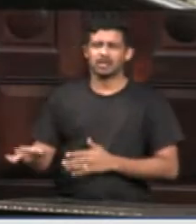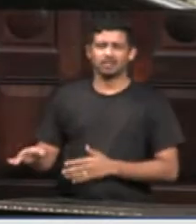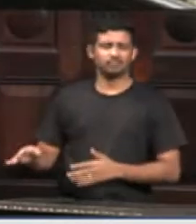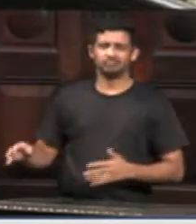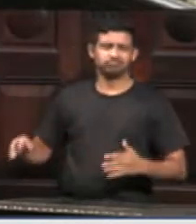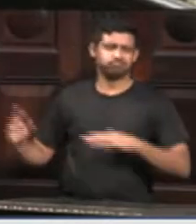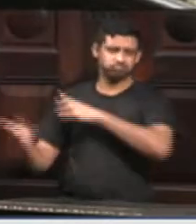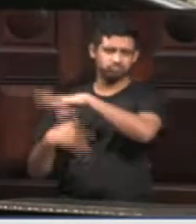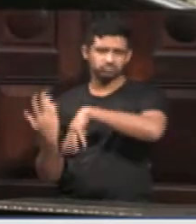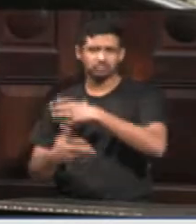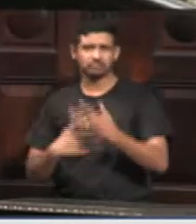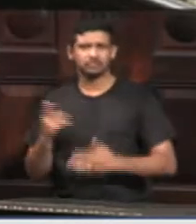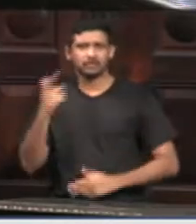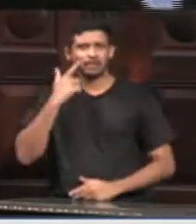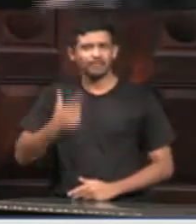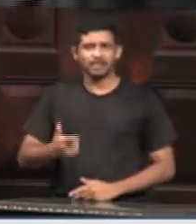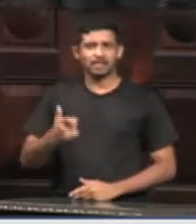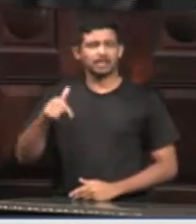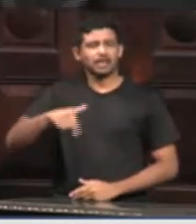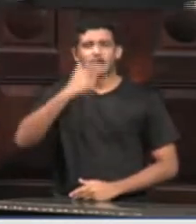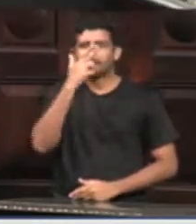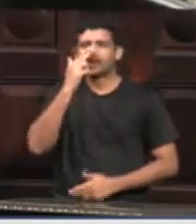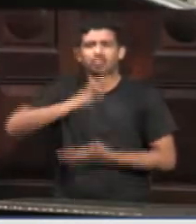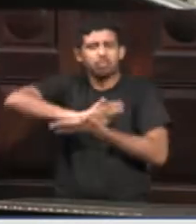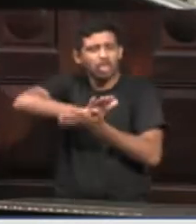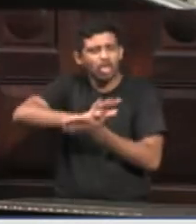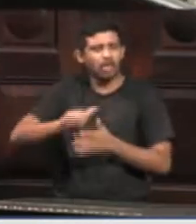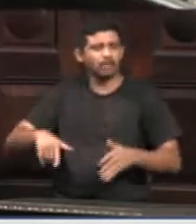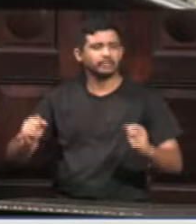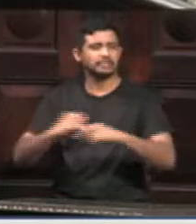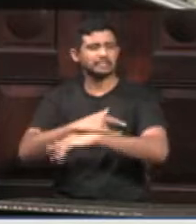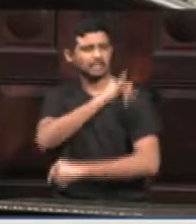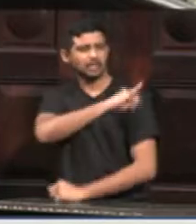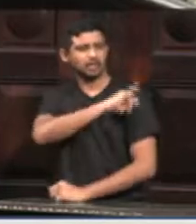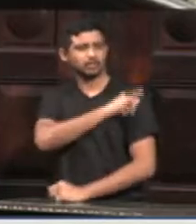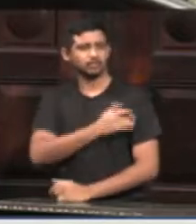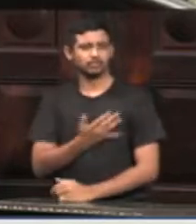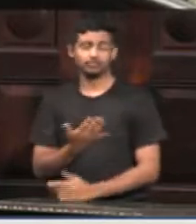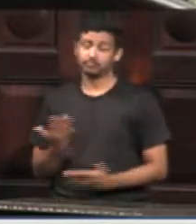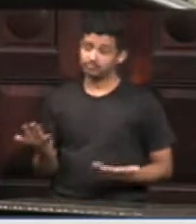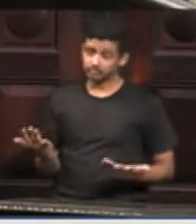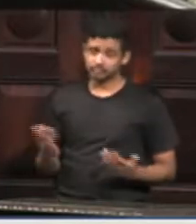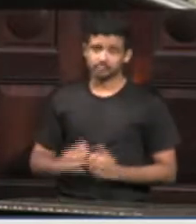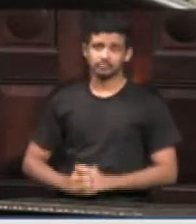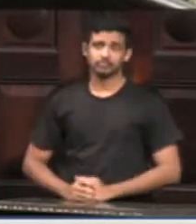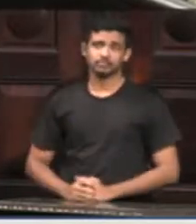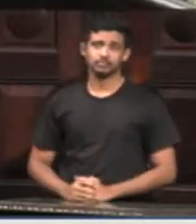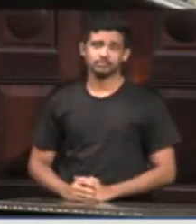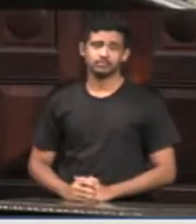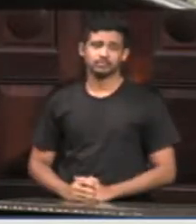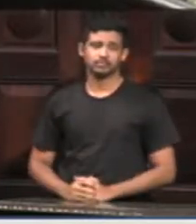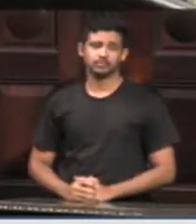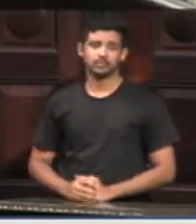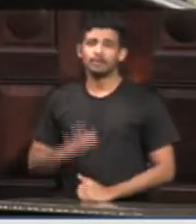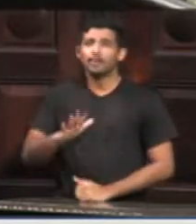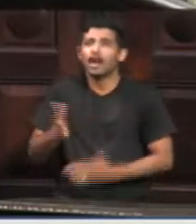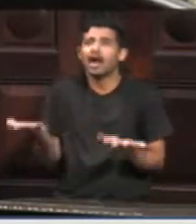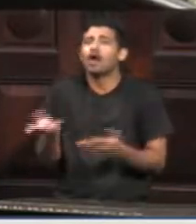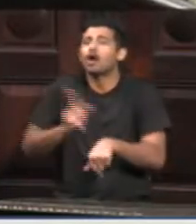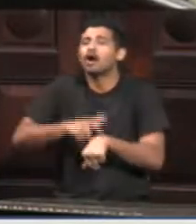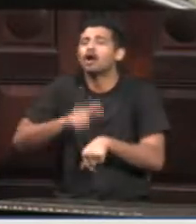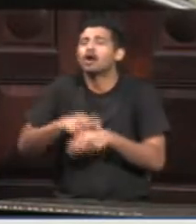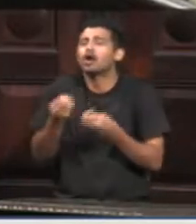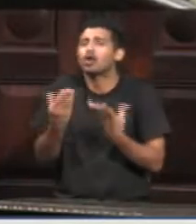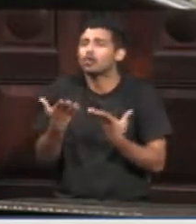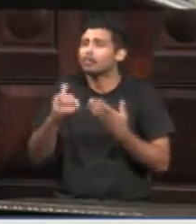incompetente, está destruindo a cidade do Rio de Janeiro e se vale no momento de uma